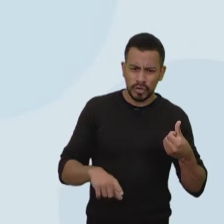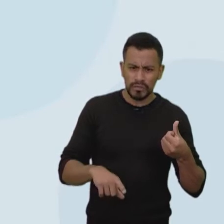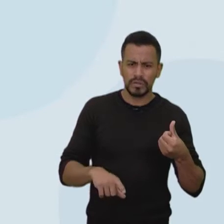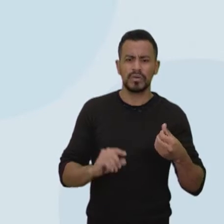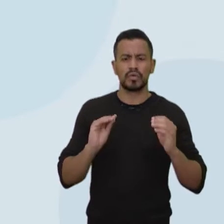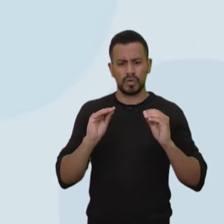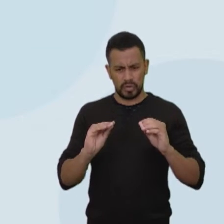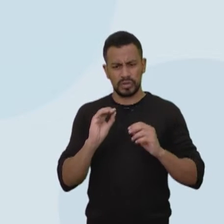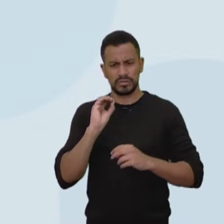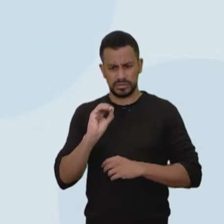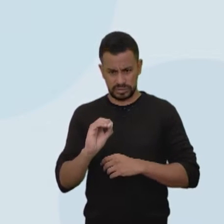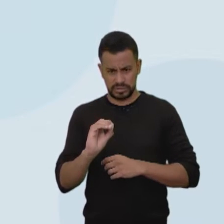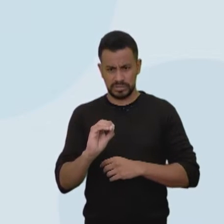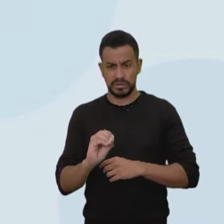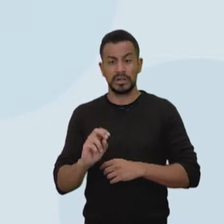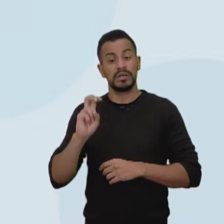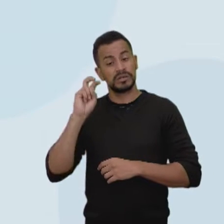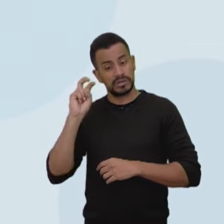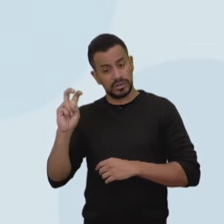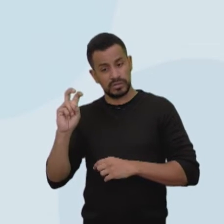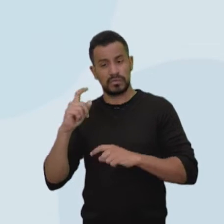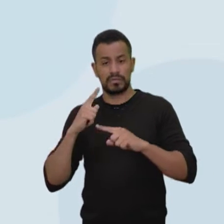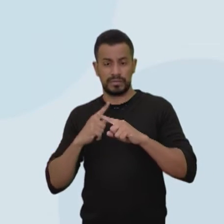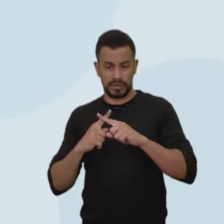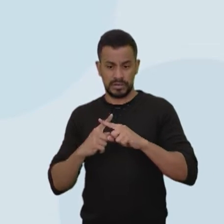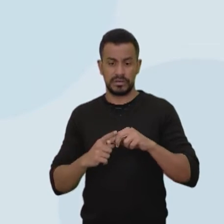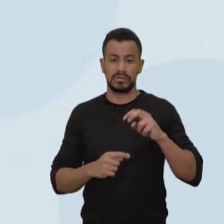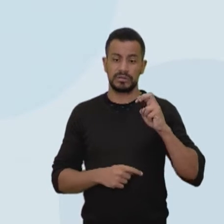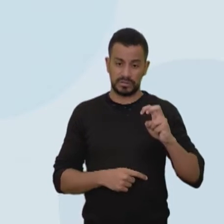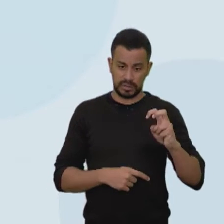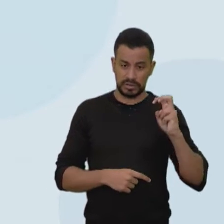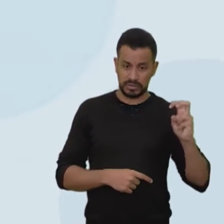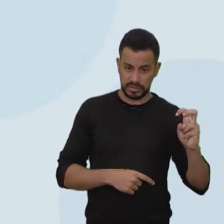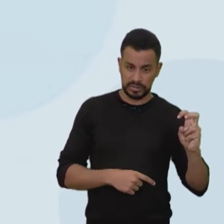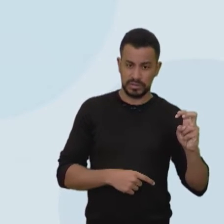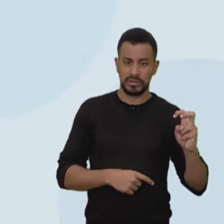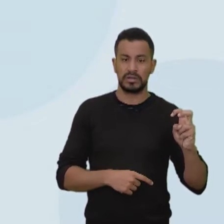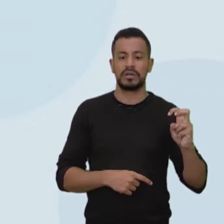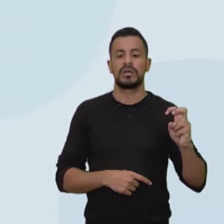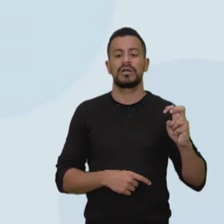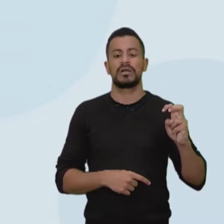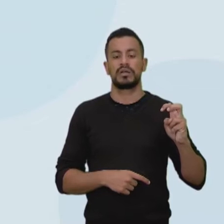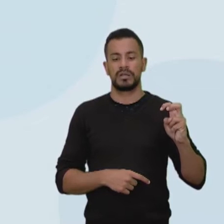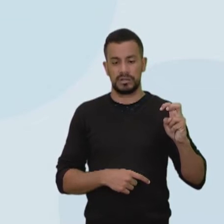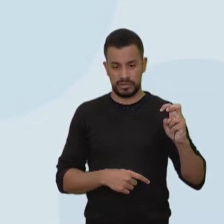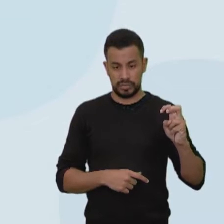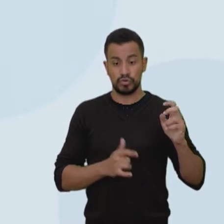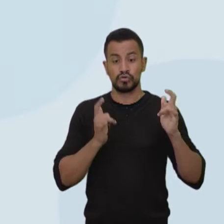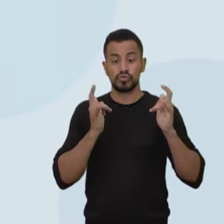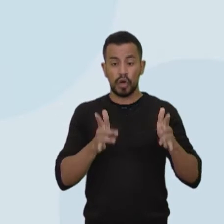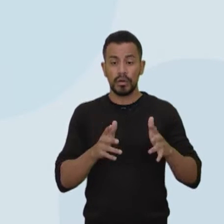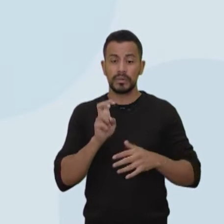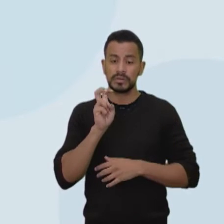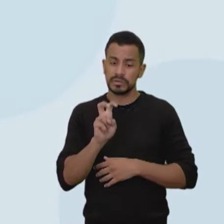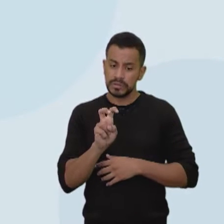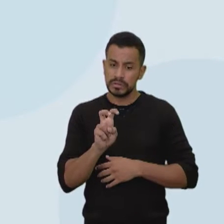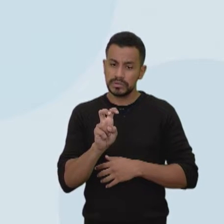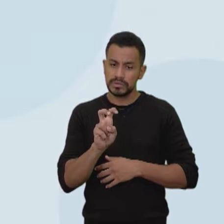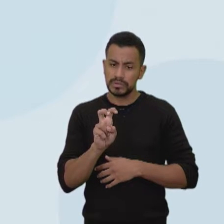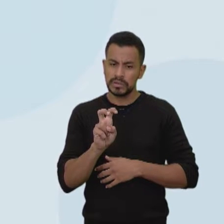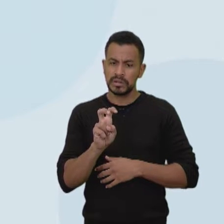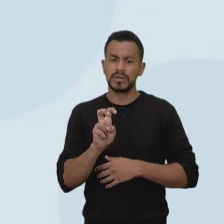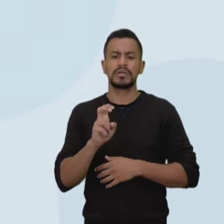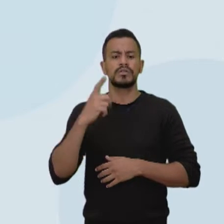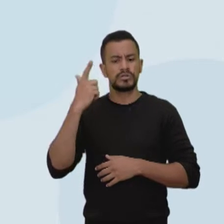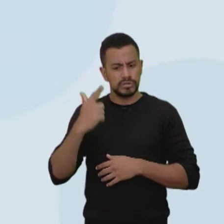um 0, 5 vezes, vai dar 55. Ah, eu tô vendo, e vai sobrar 5. Voltou